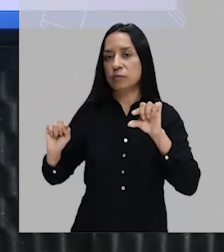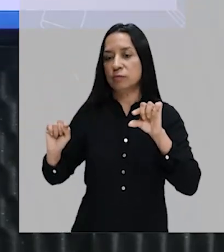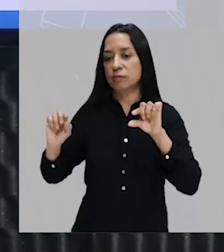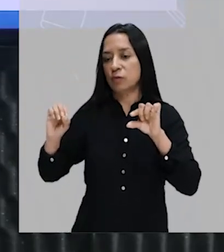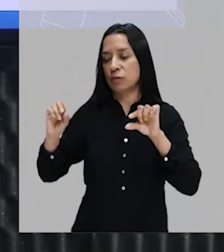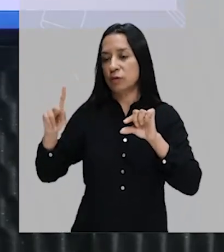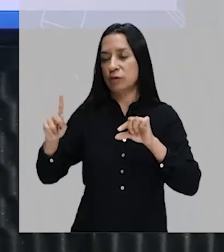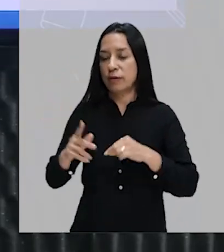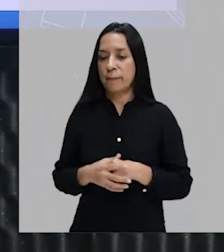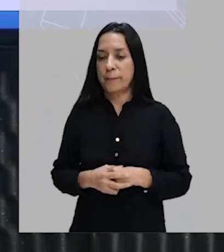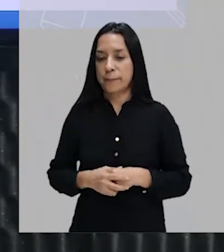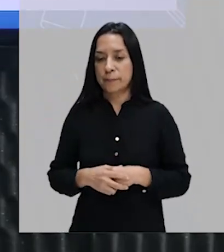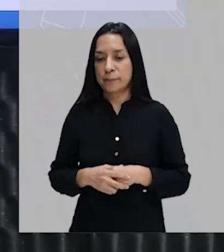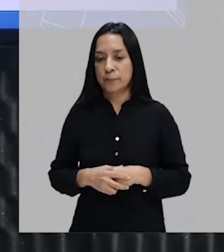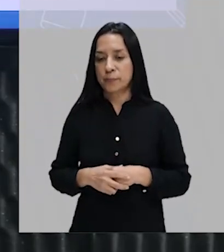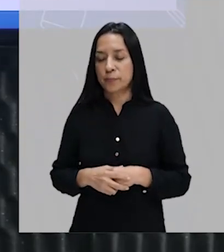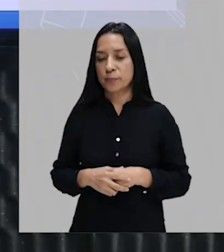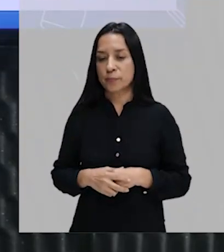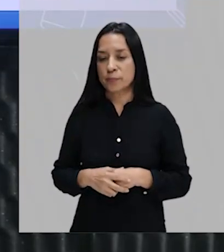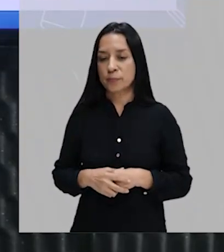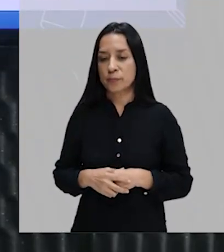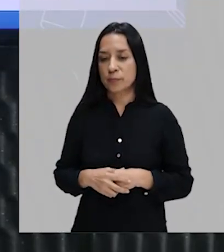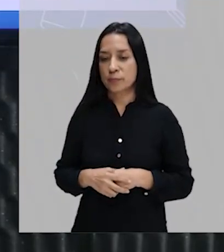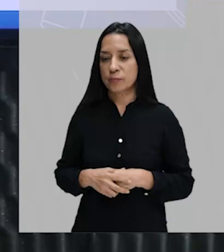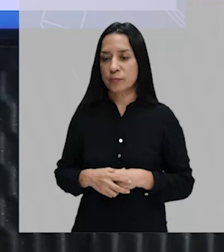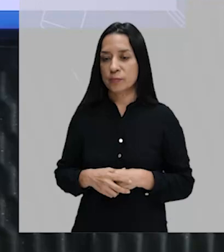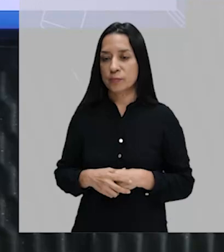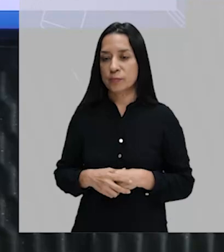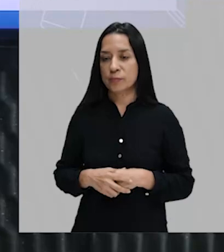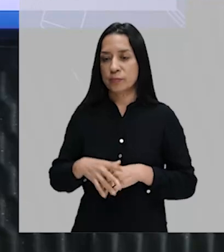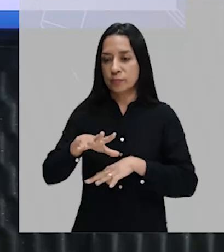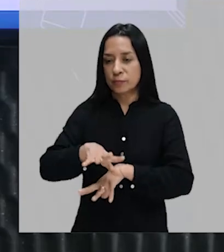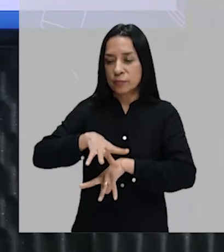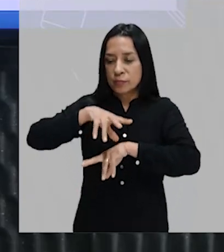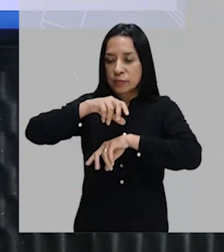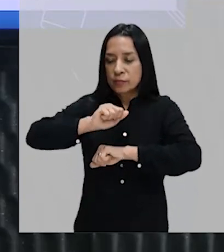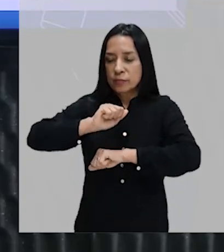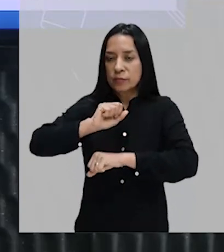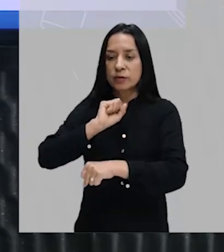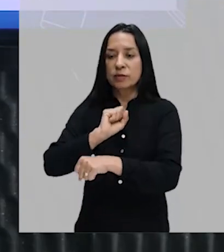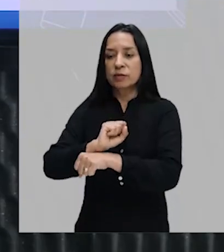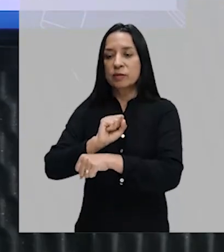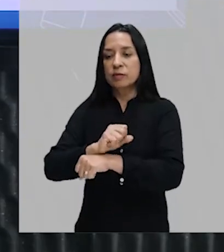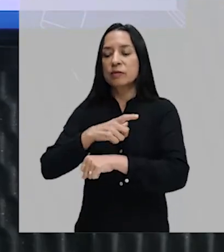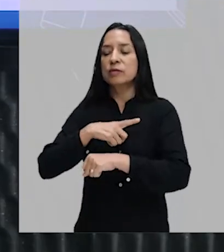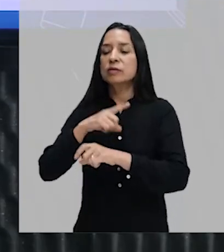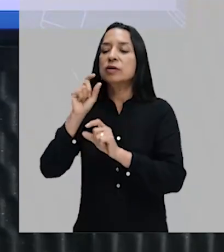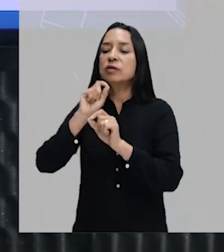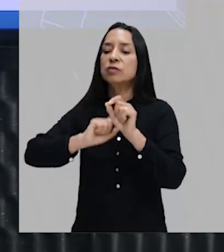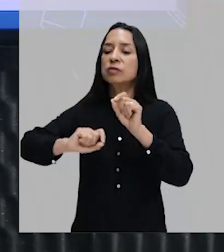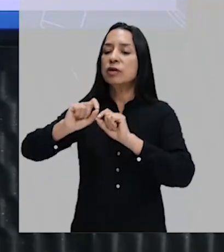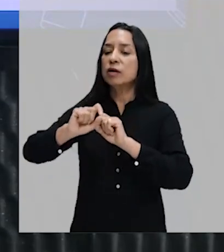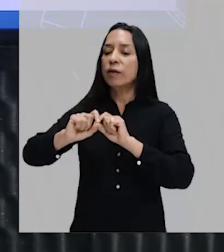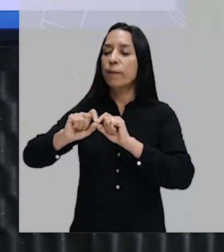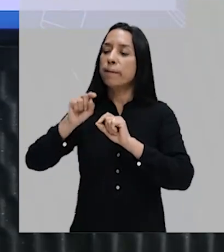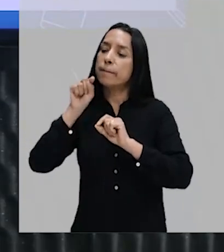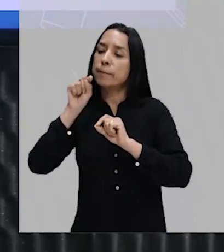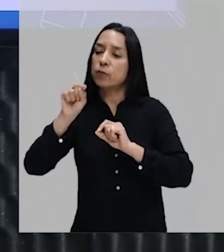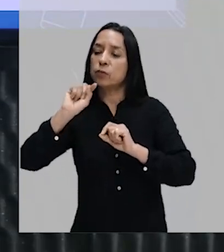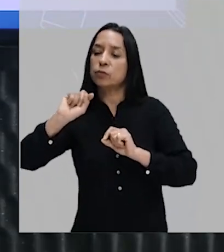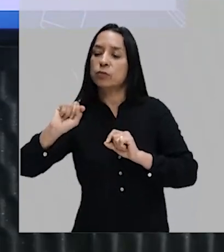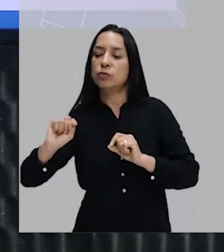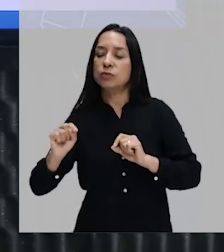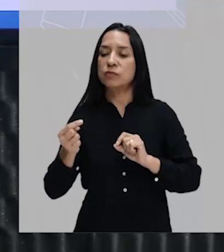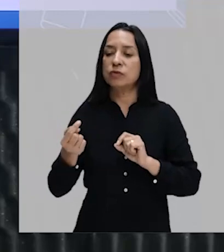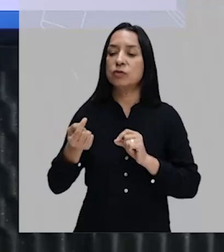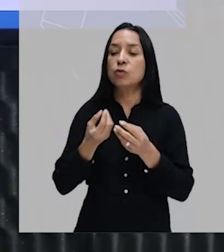tá? Respira e espera. Eu tenho aqui quem? O ponto e vírgula. E como é que